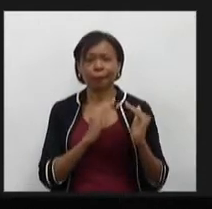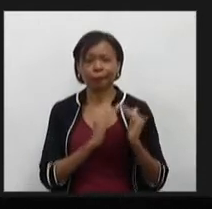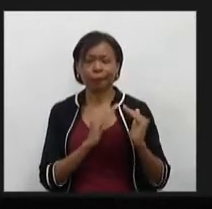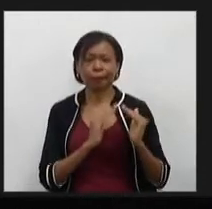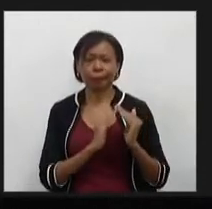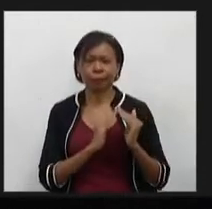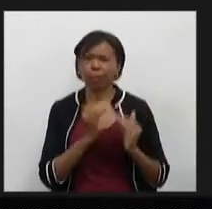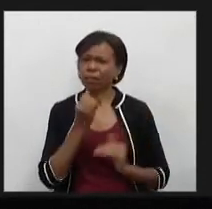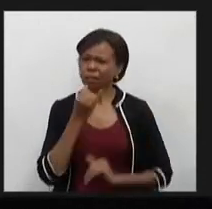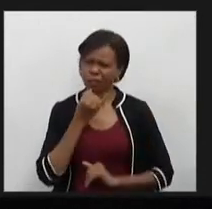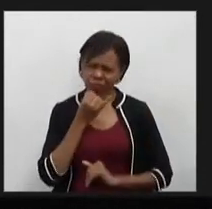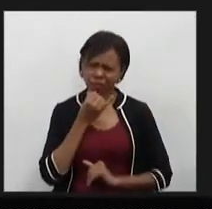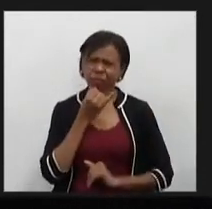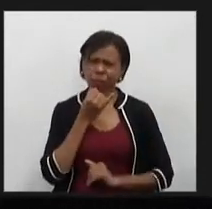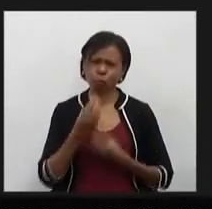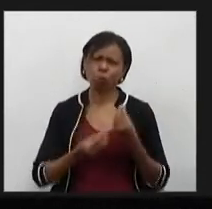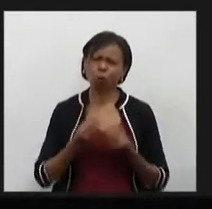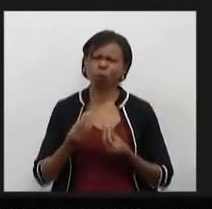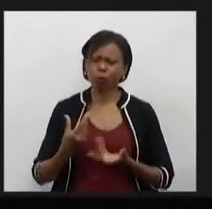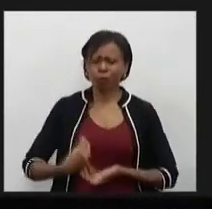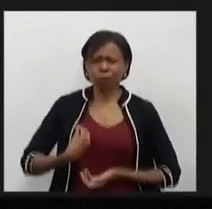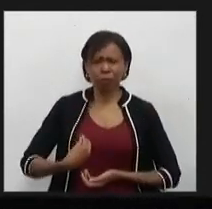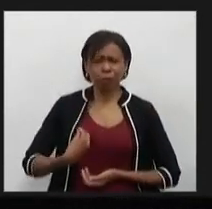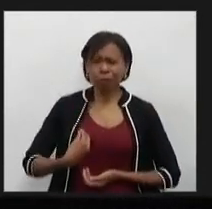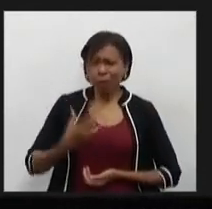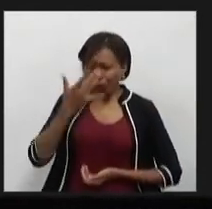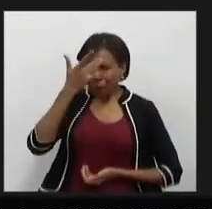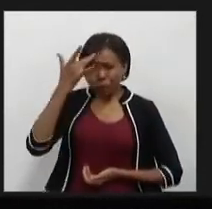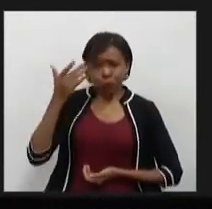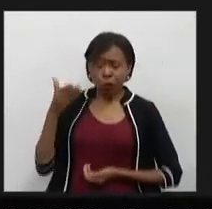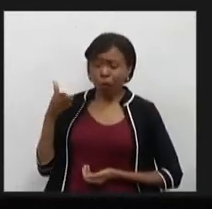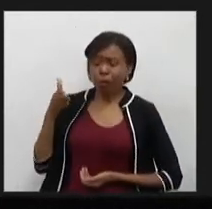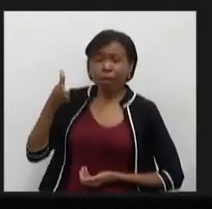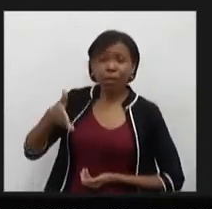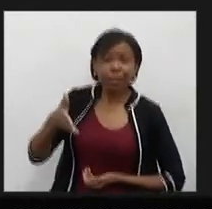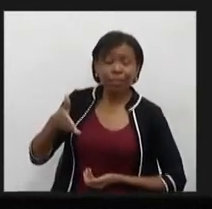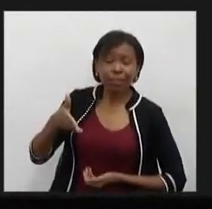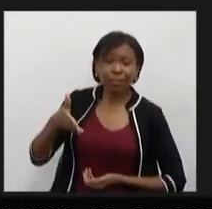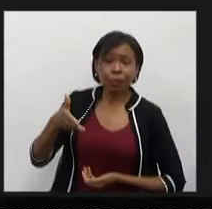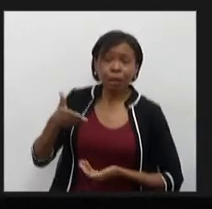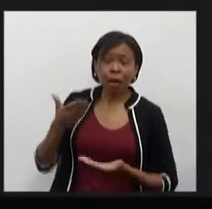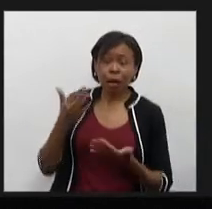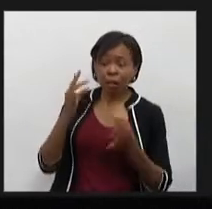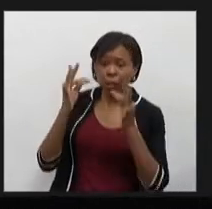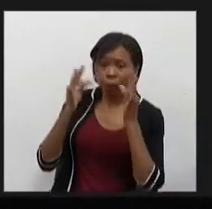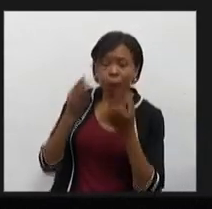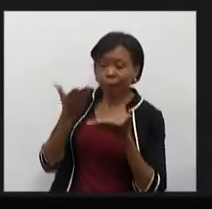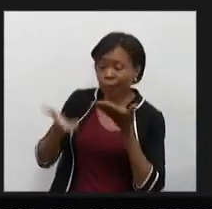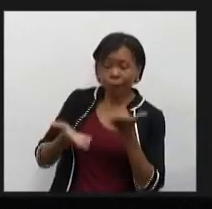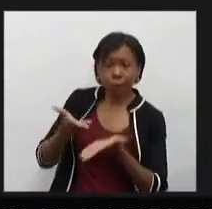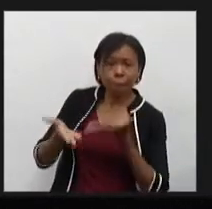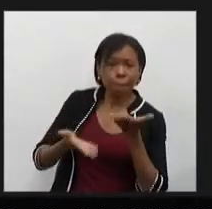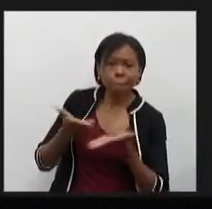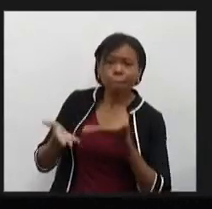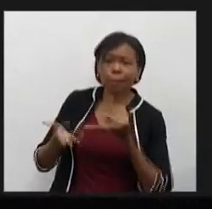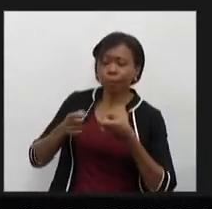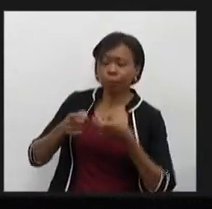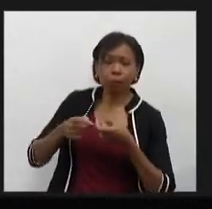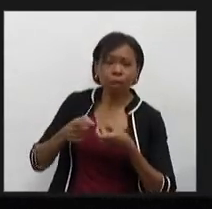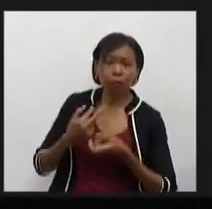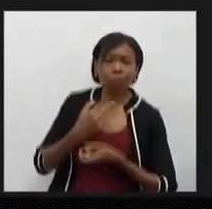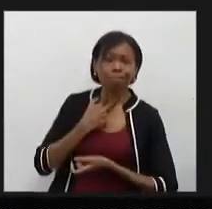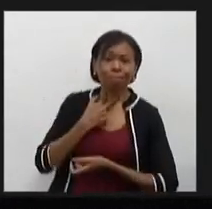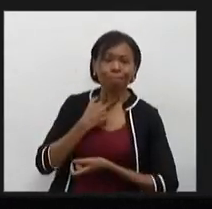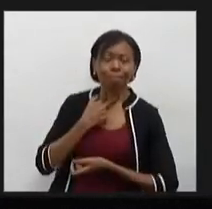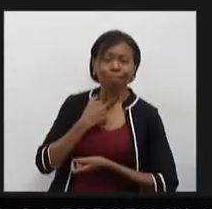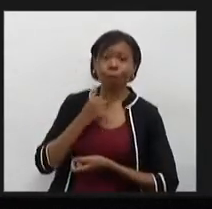dessas pessoas, sem poder ir para suas terapias, que são essenciais para a vida delas, e mais do que isso, sem nenhum plano de suporte, de